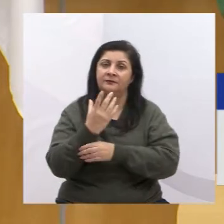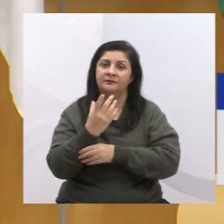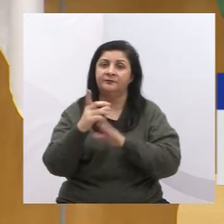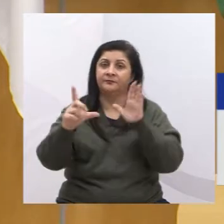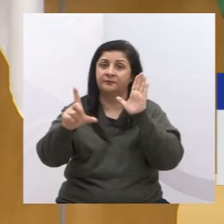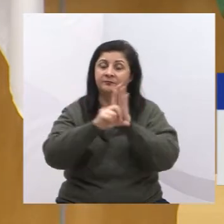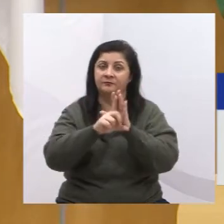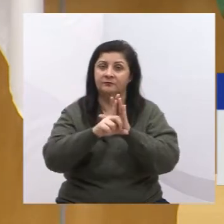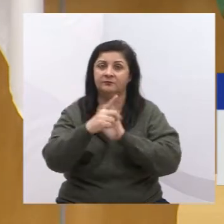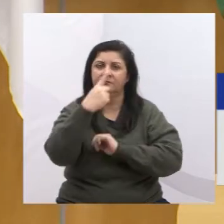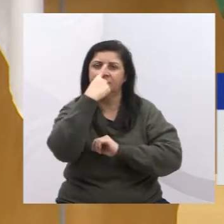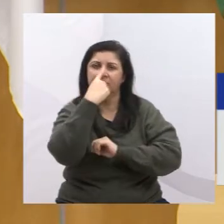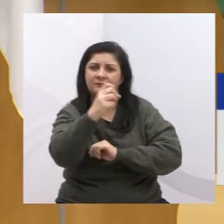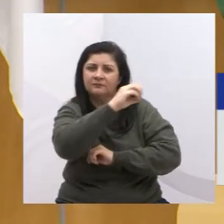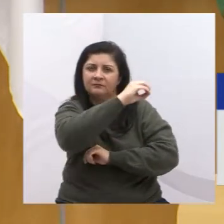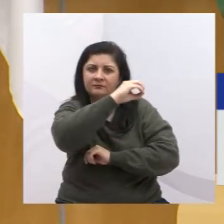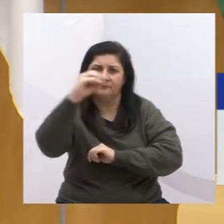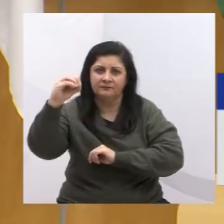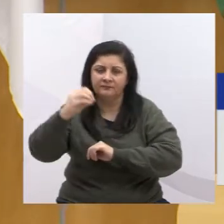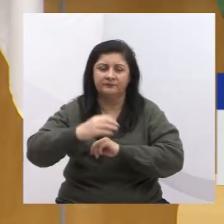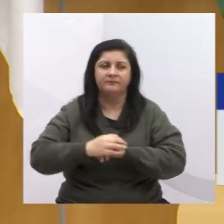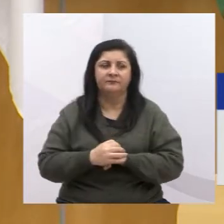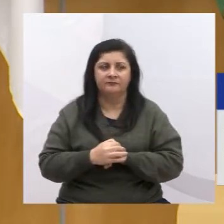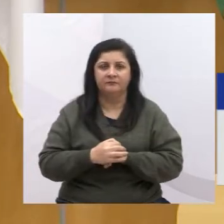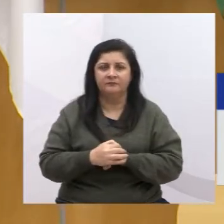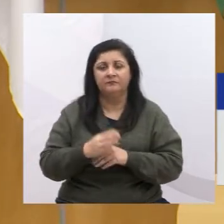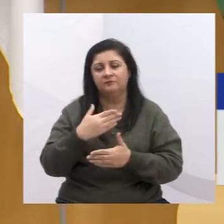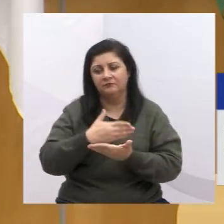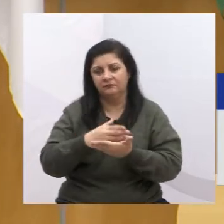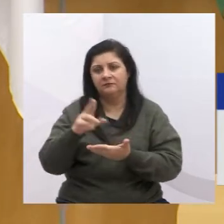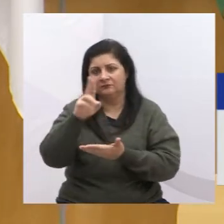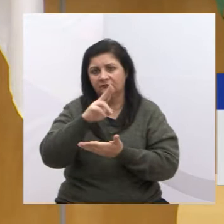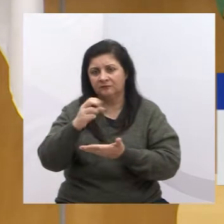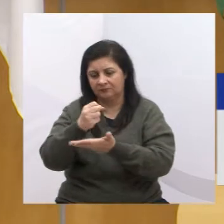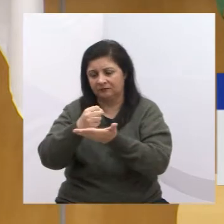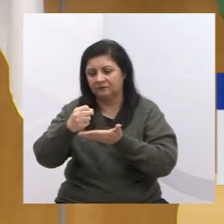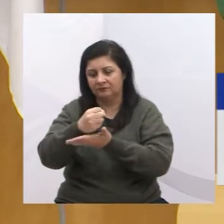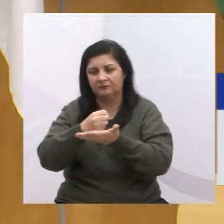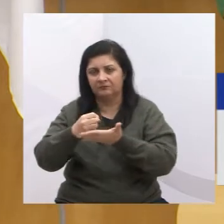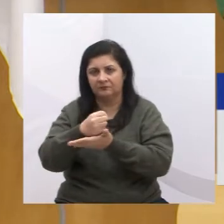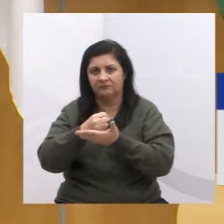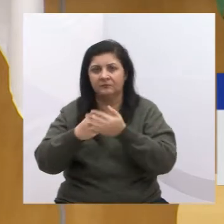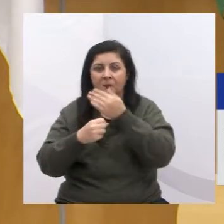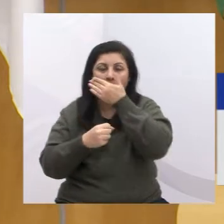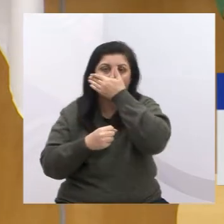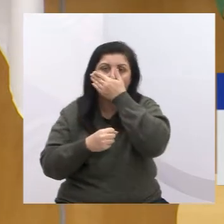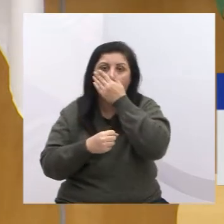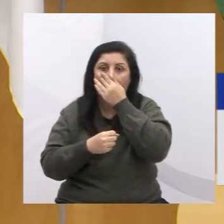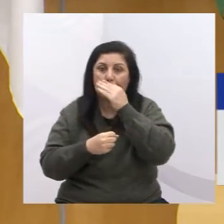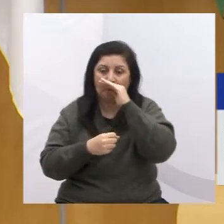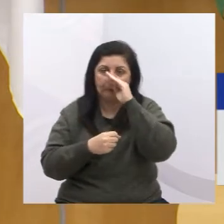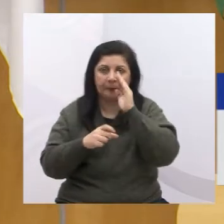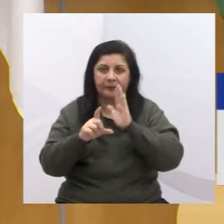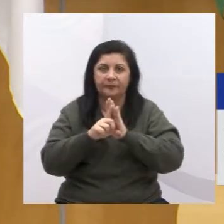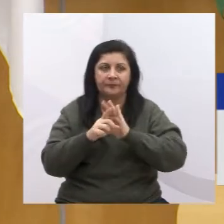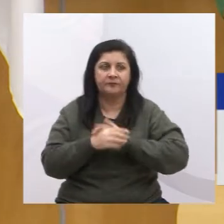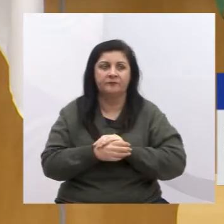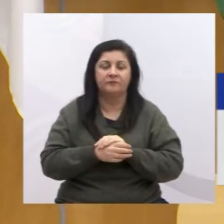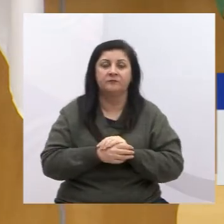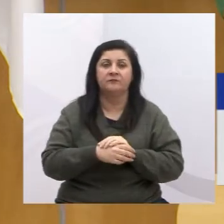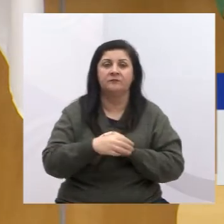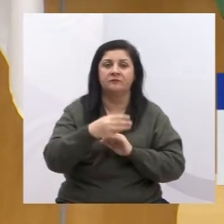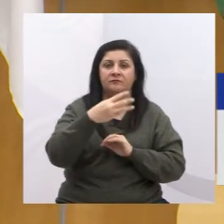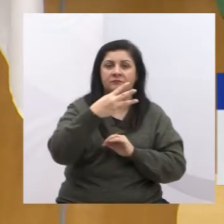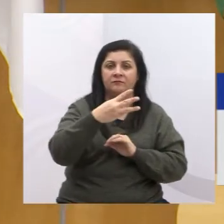zero, que inclusive baseou a lei do vereador Rodrigo na legislatura passada. De 31 itens,